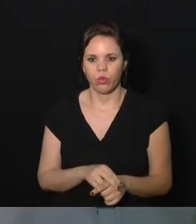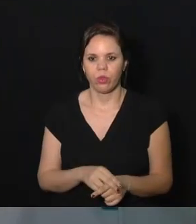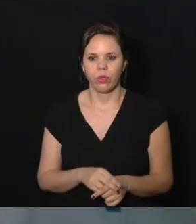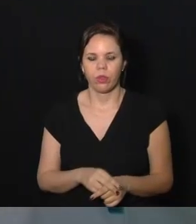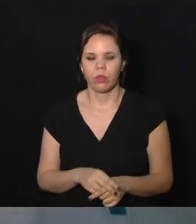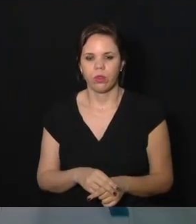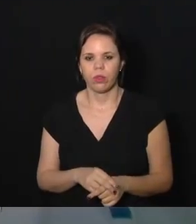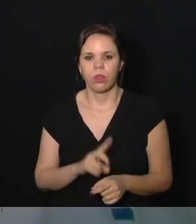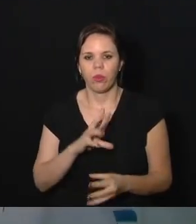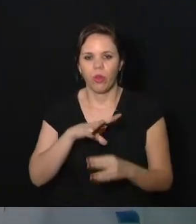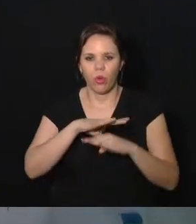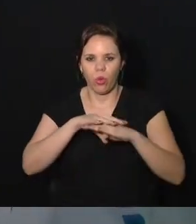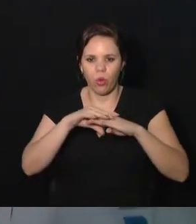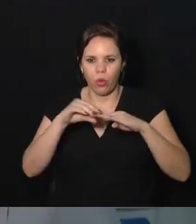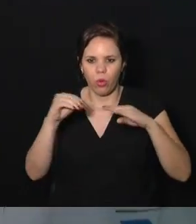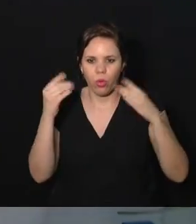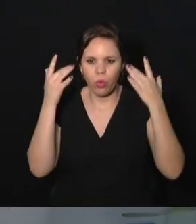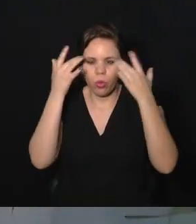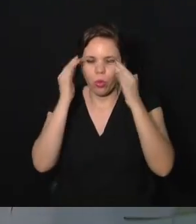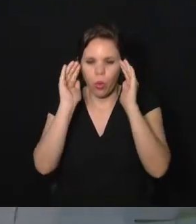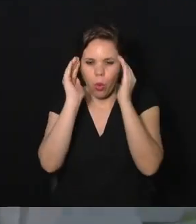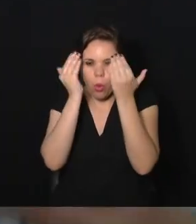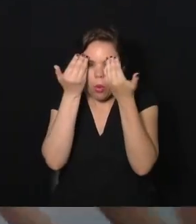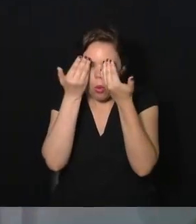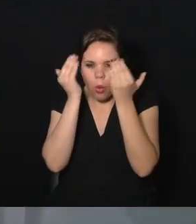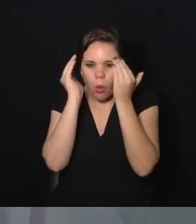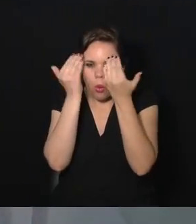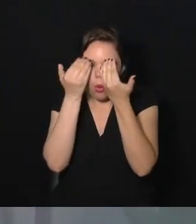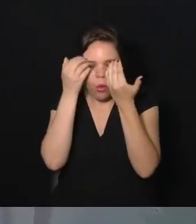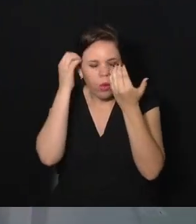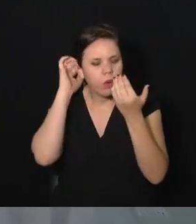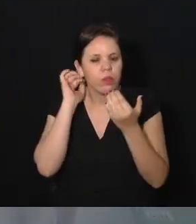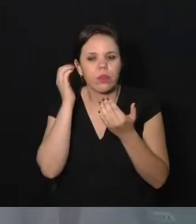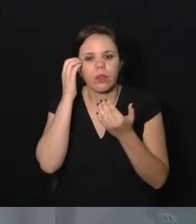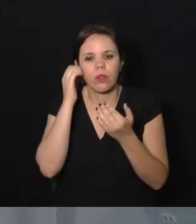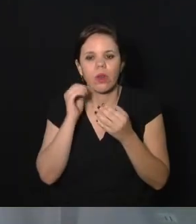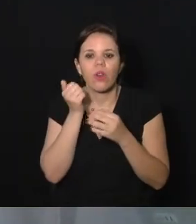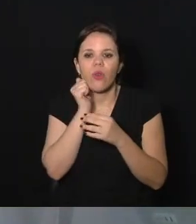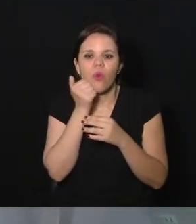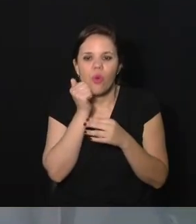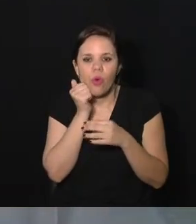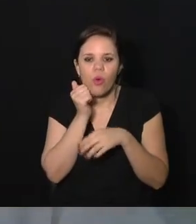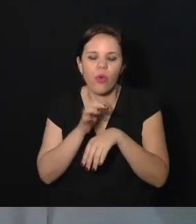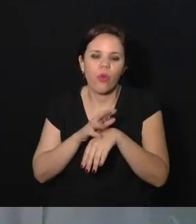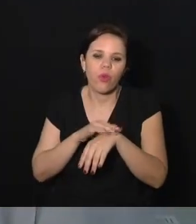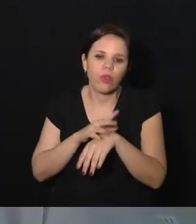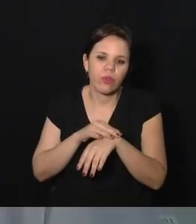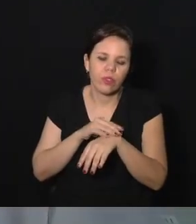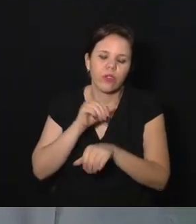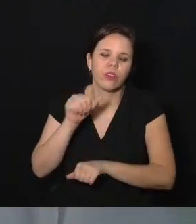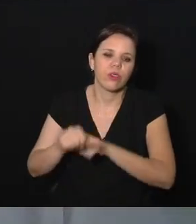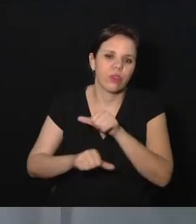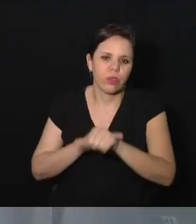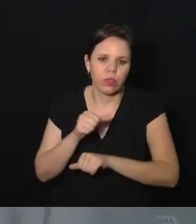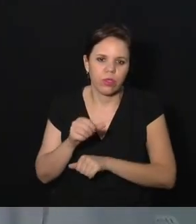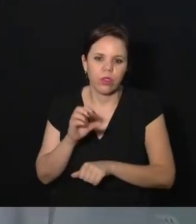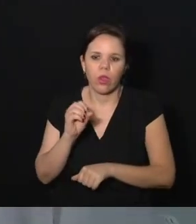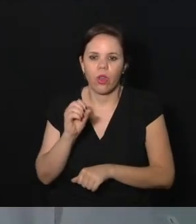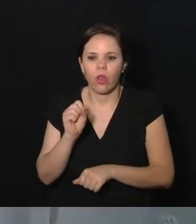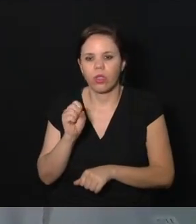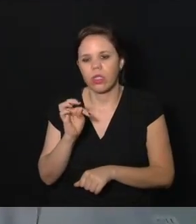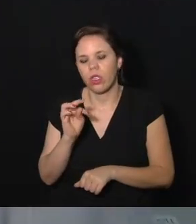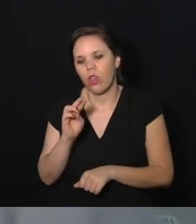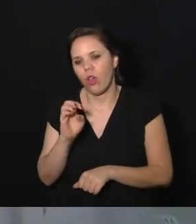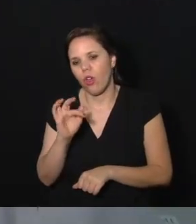aí ela regenera o tecido do olho. Em caso de osso ou fratura, ela se transforma em osteófito